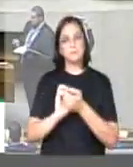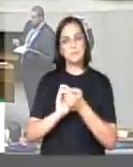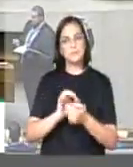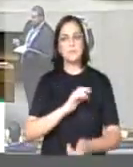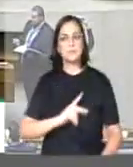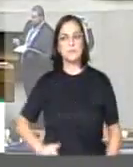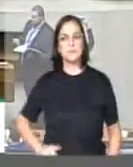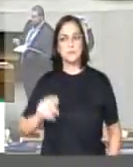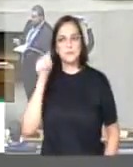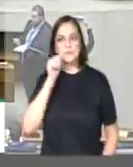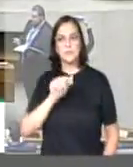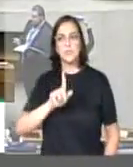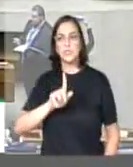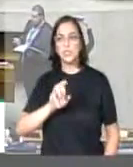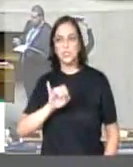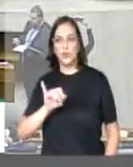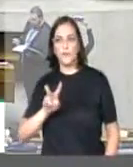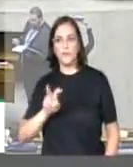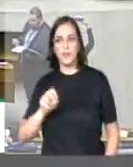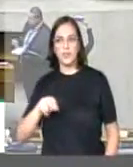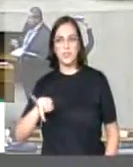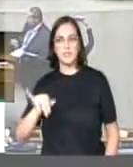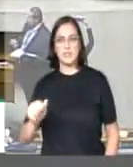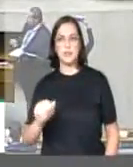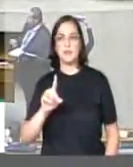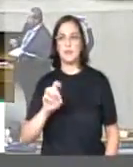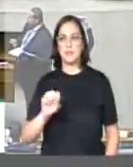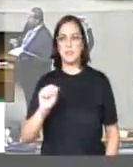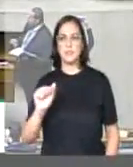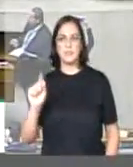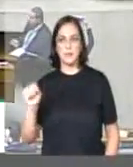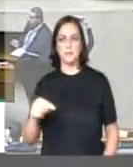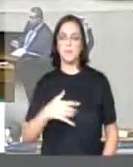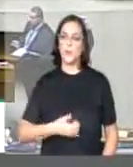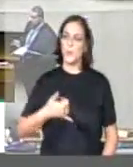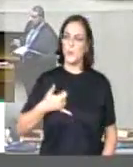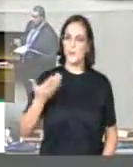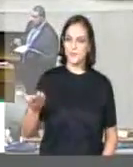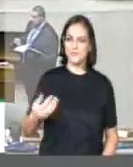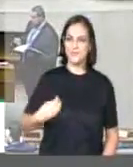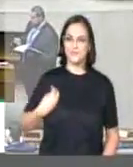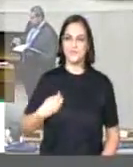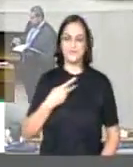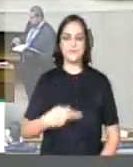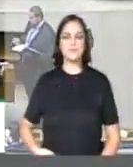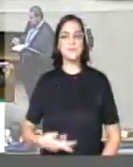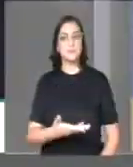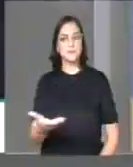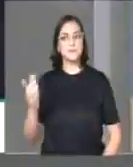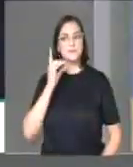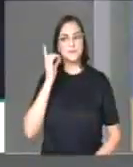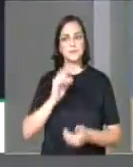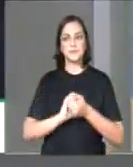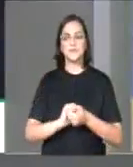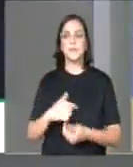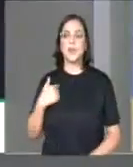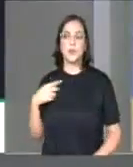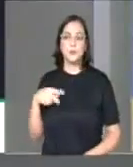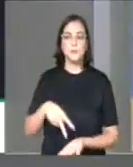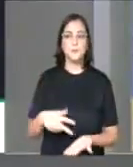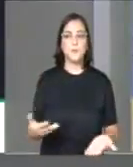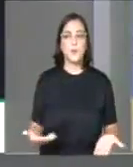uma honra ser presidido por Vossa Excelência. Senhores deputados, senhoras deputadas, venho à tribuna fazer homenagem